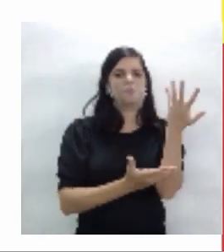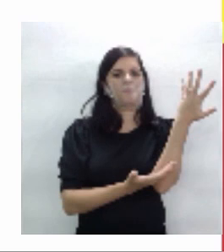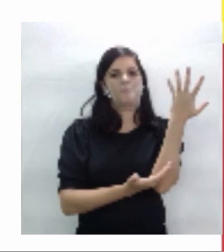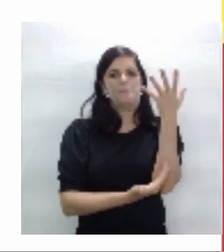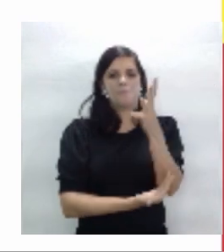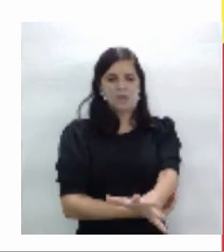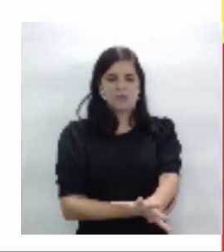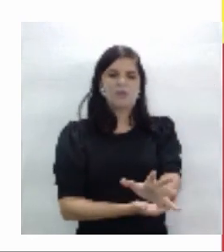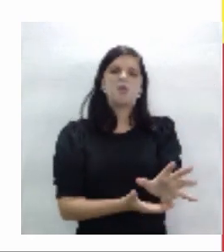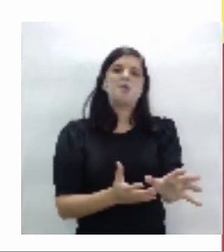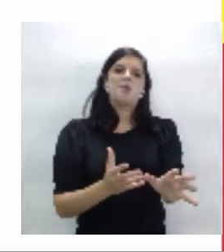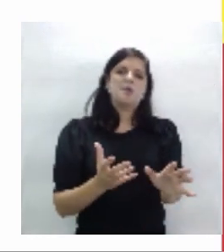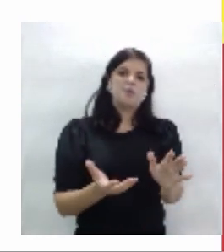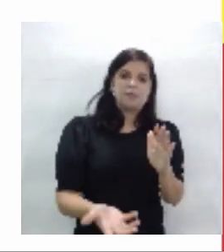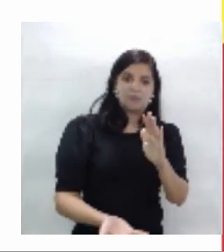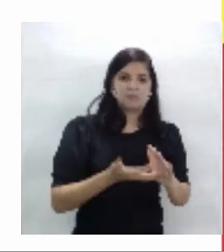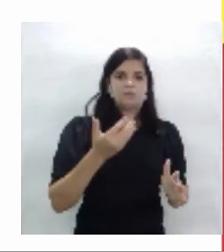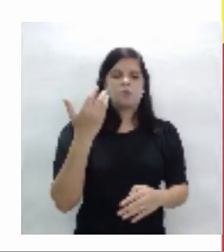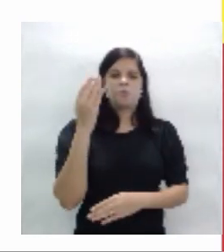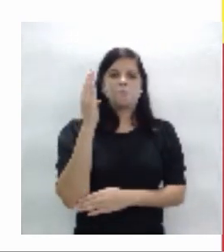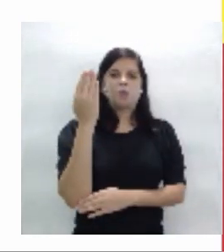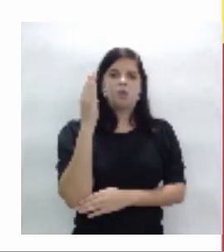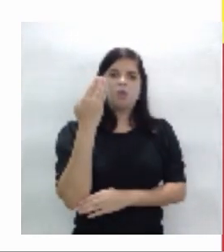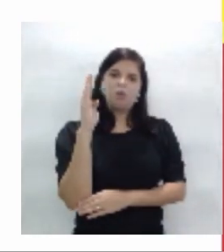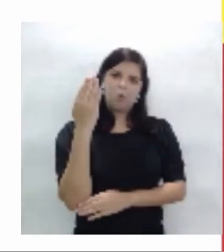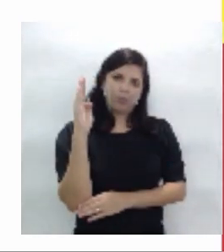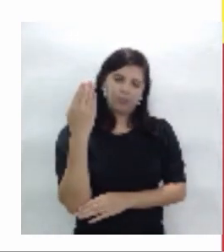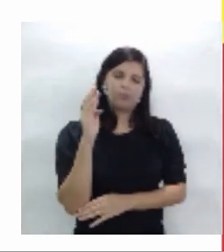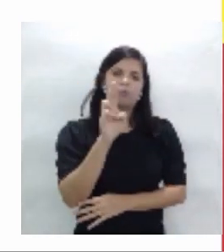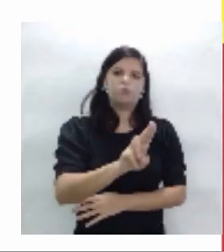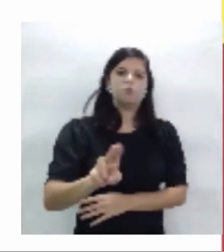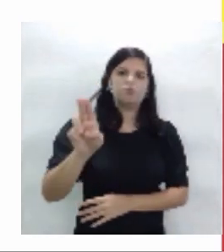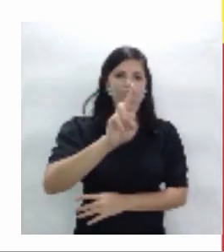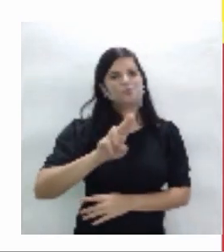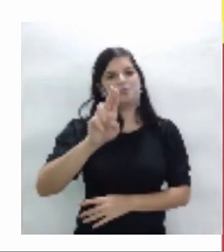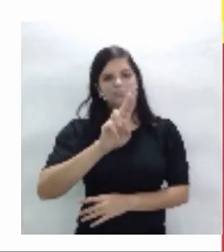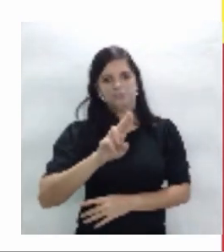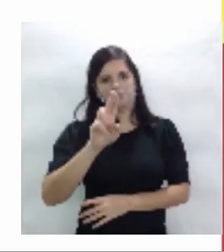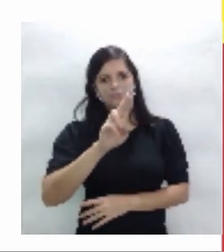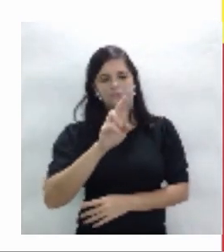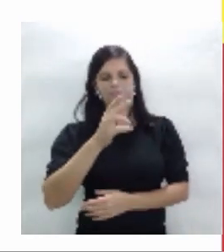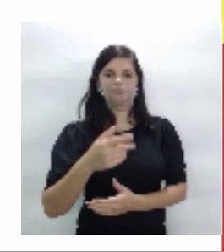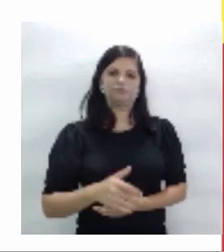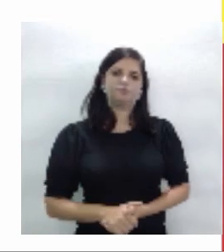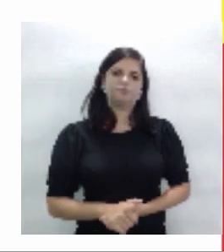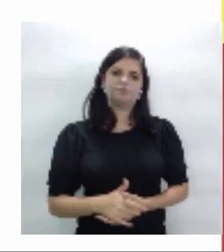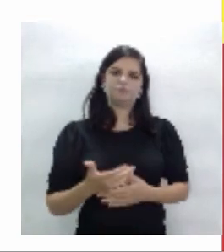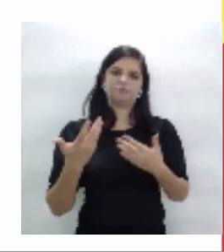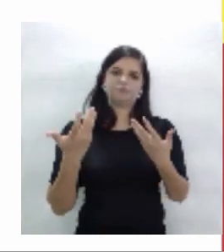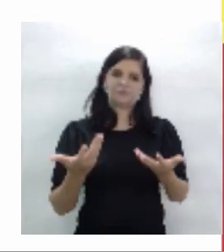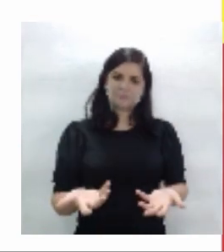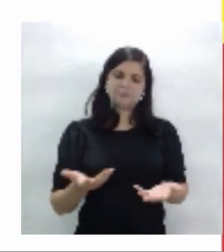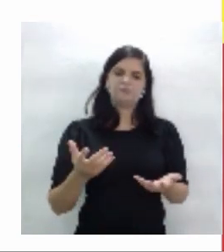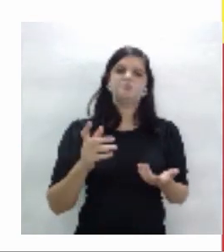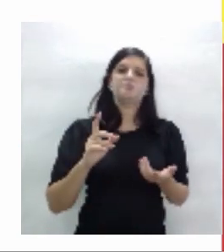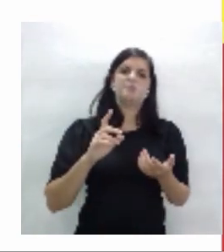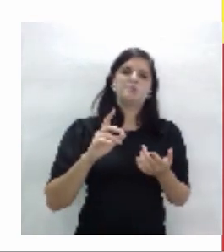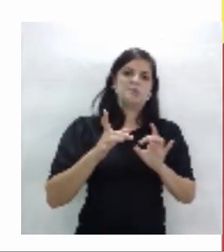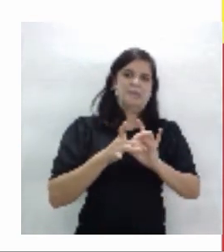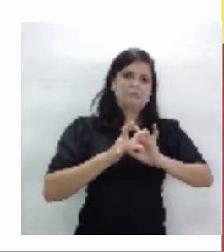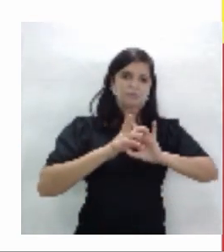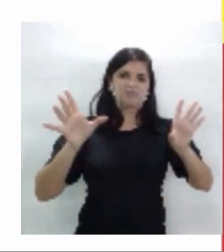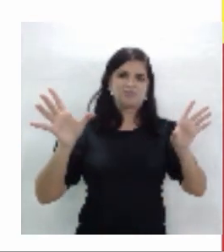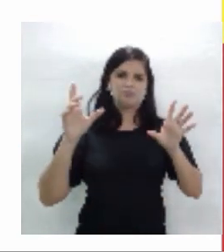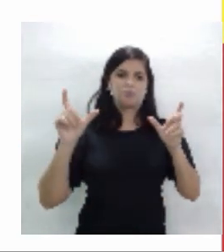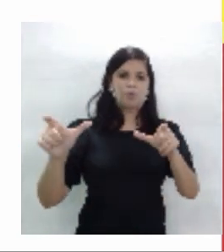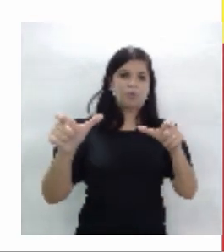tá? Florestadas, elas sejam destruídas para a utilização da madeira. Tá? Então, a gente vai ver que